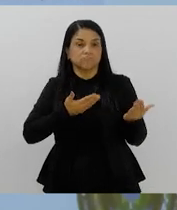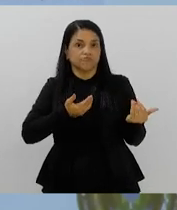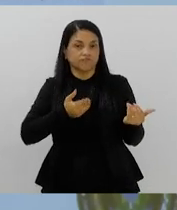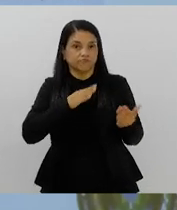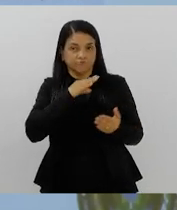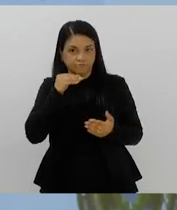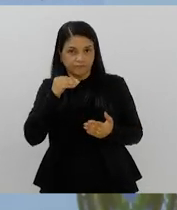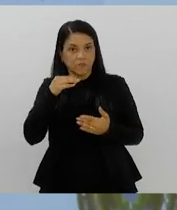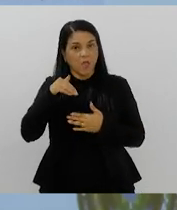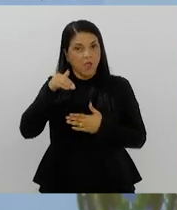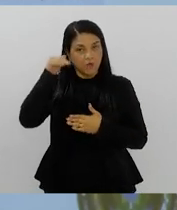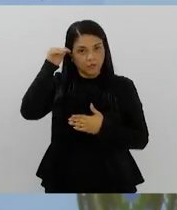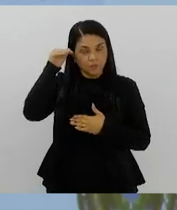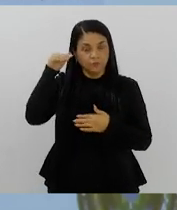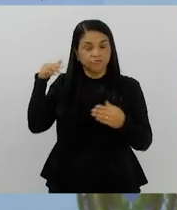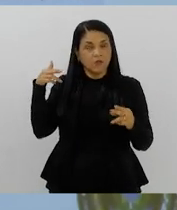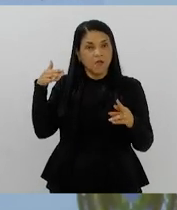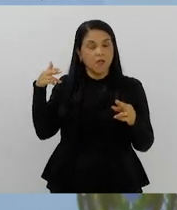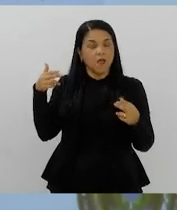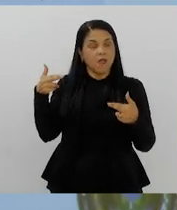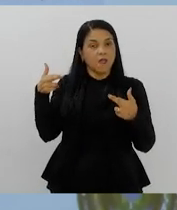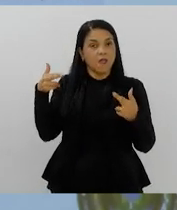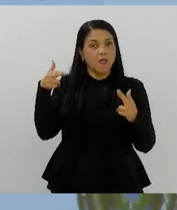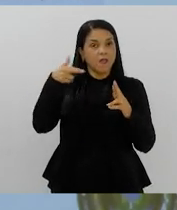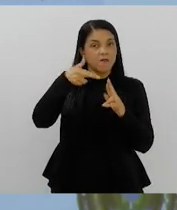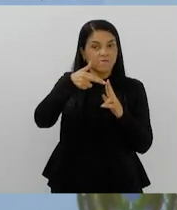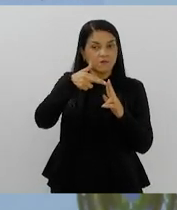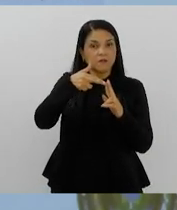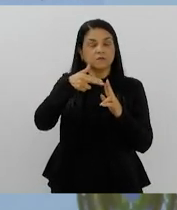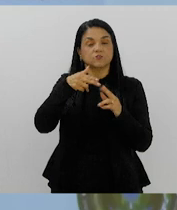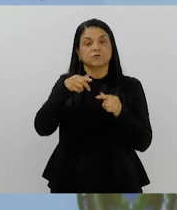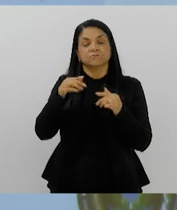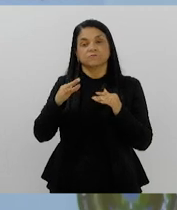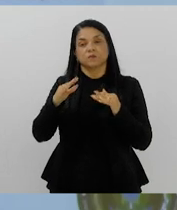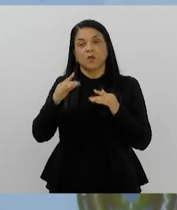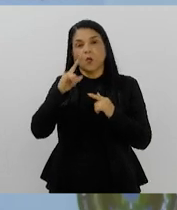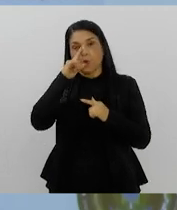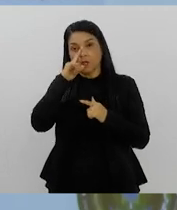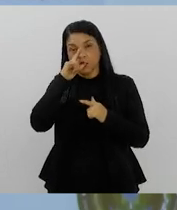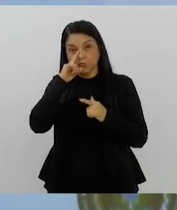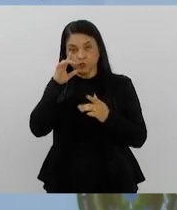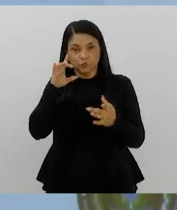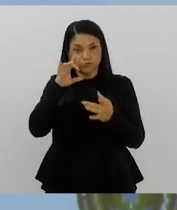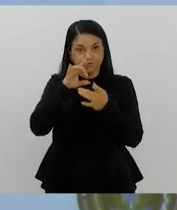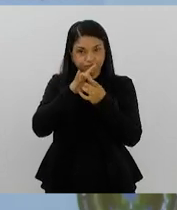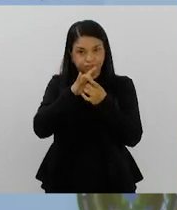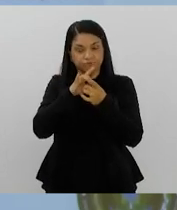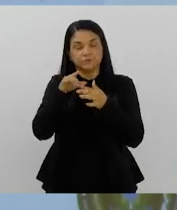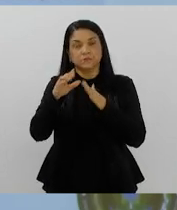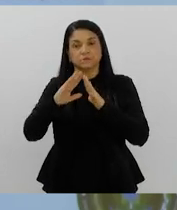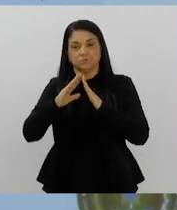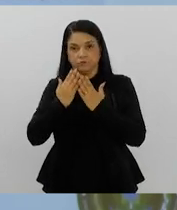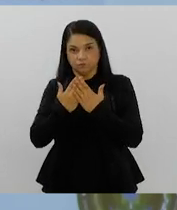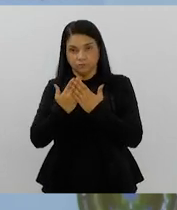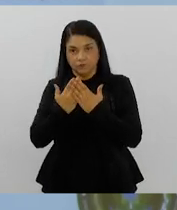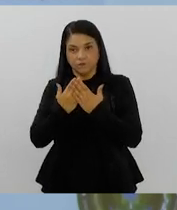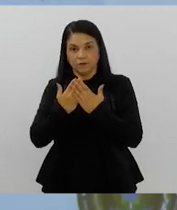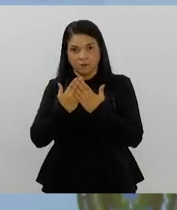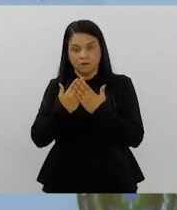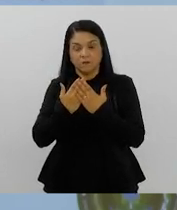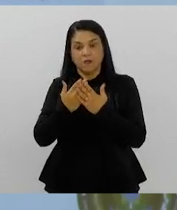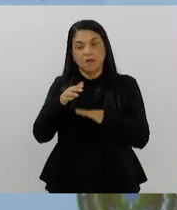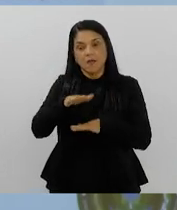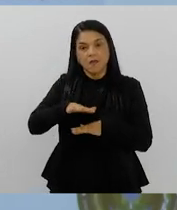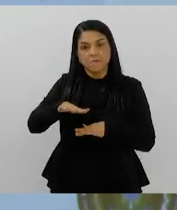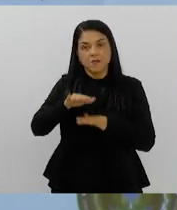que foram relacionados a riscos às escolas. Menção também de que eles vivem em um ambiente